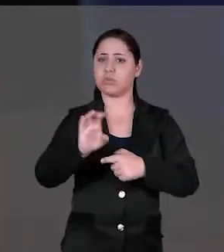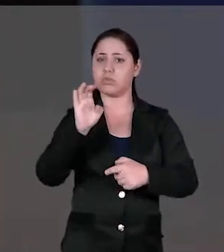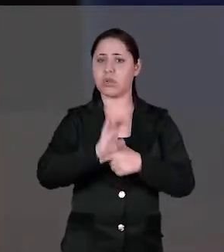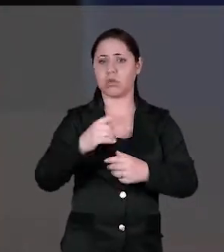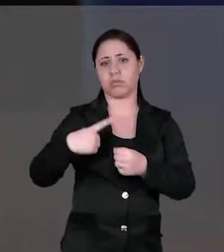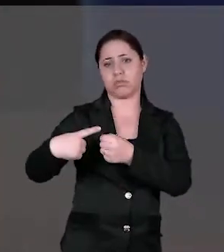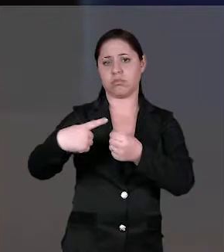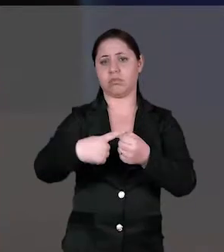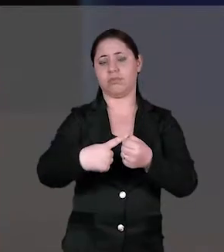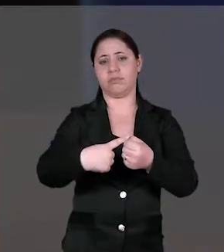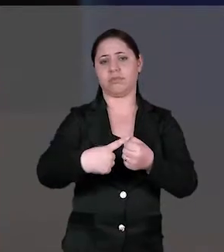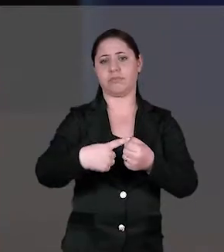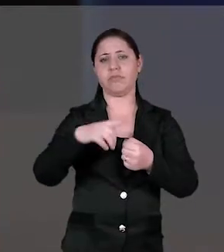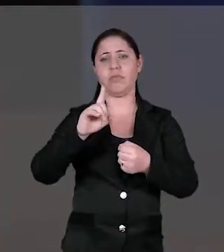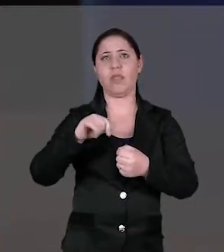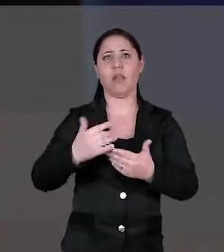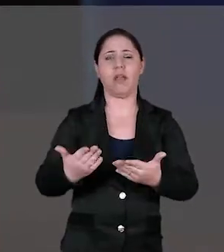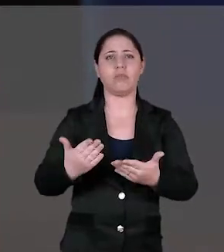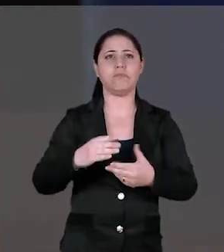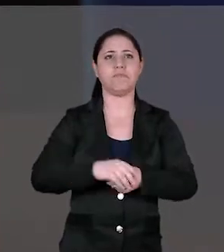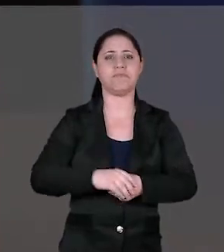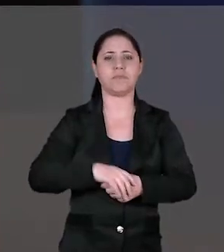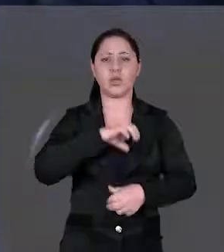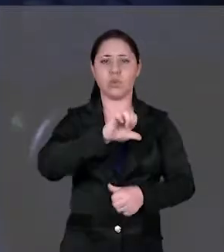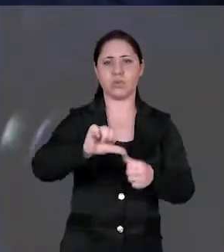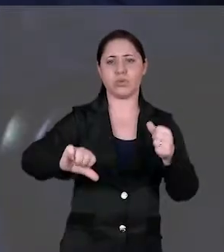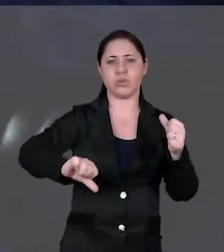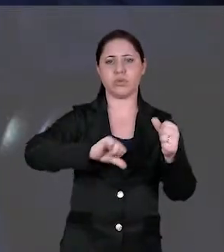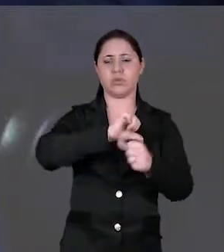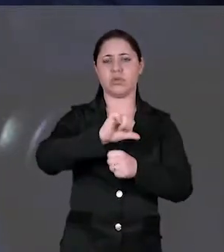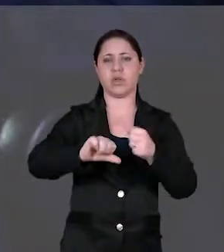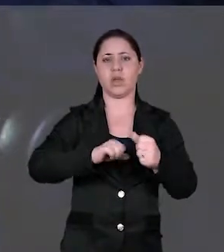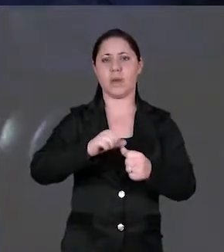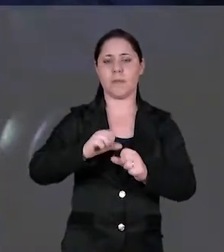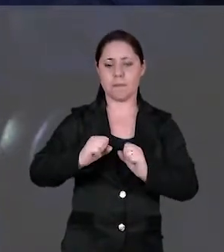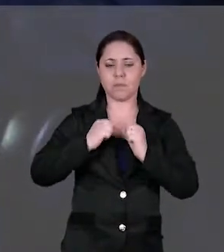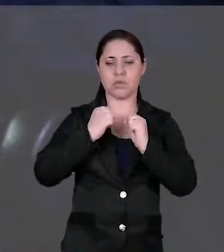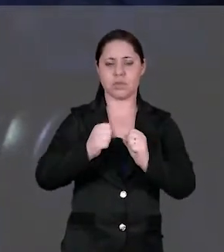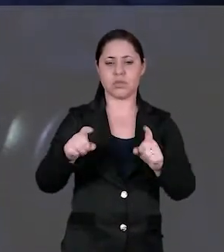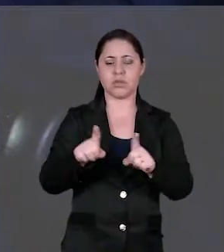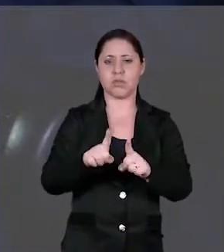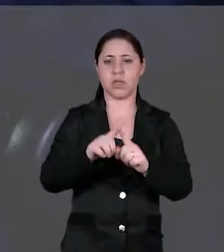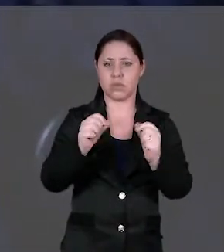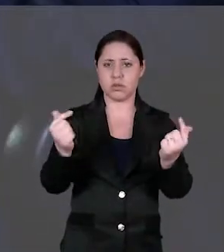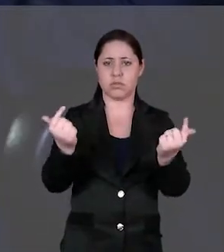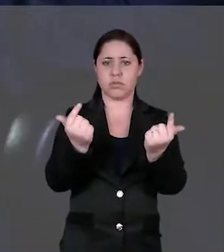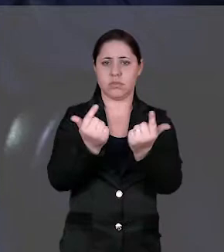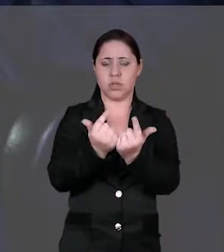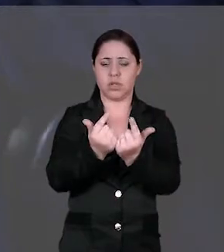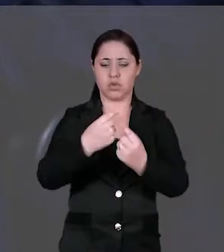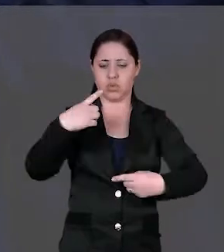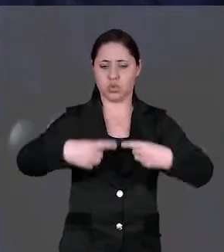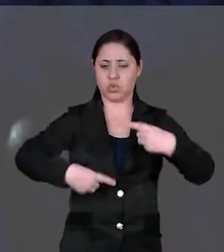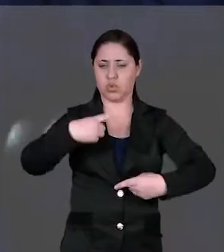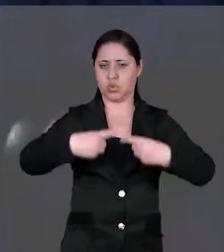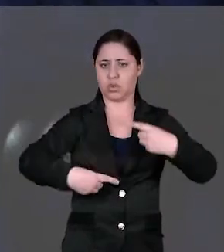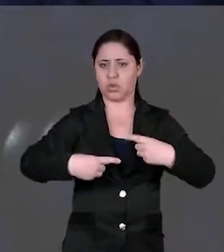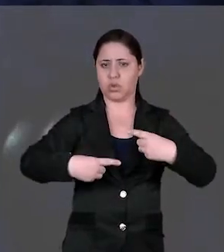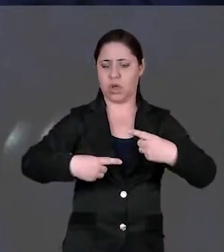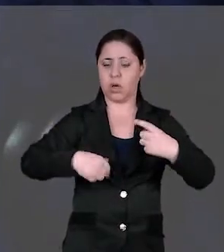mais autonomia para o trabalho dos legisladores, né, estaduais. Né, alteração na Constituição Federal em relação